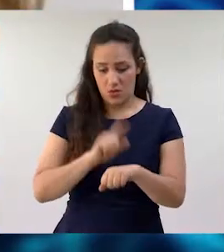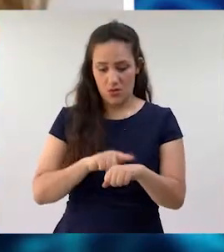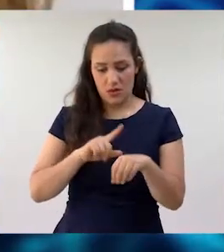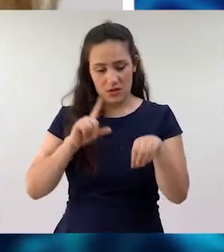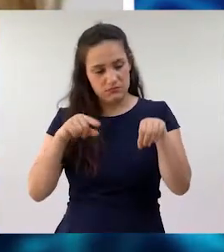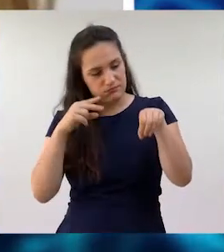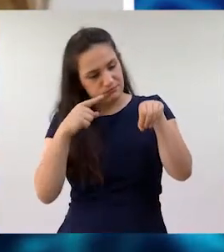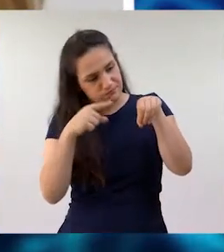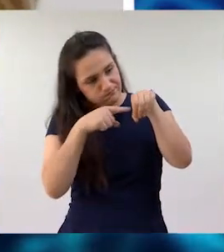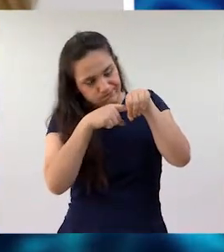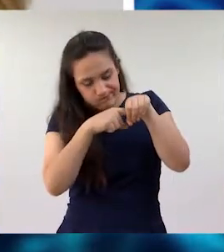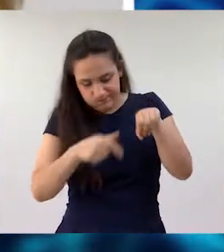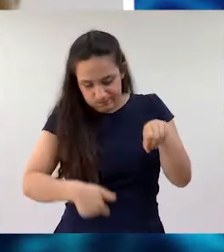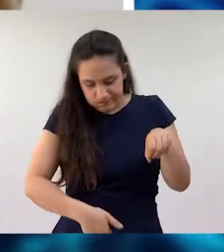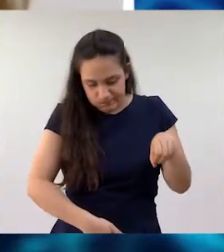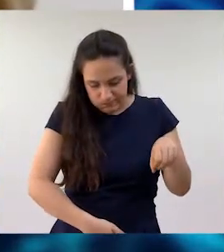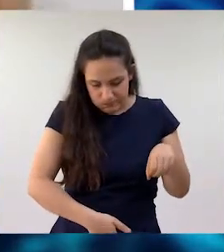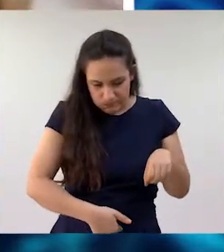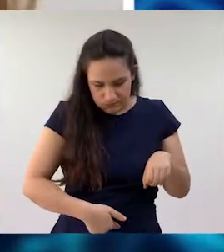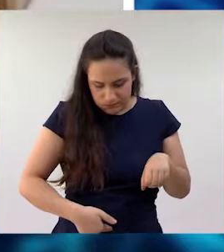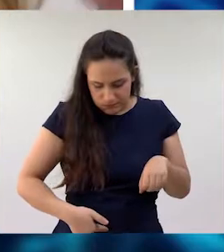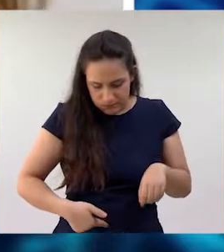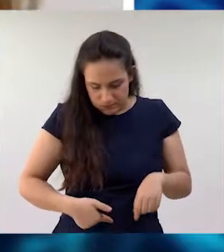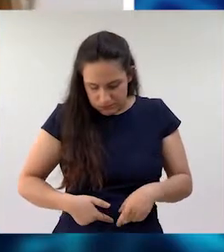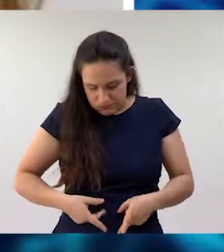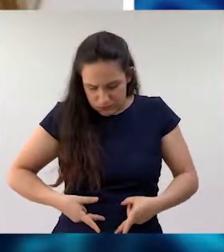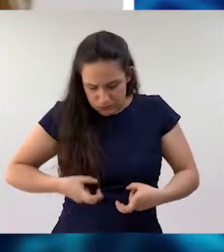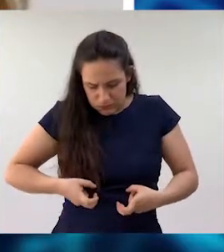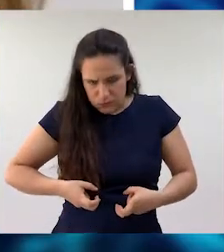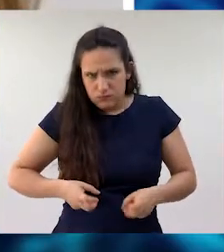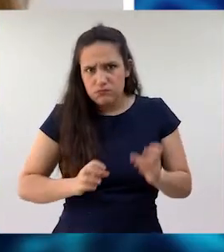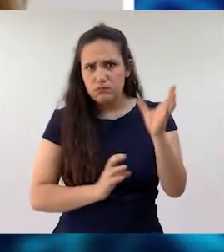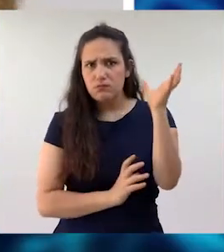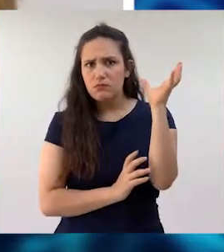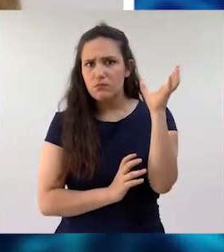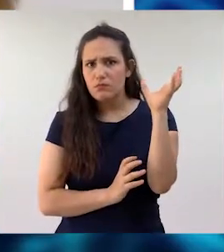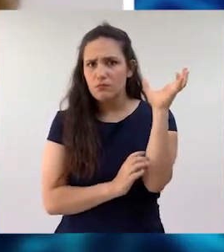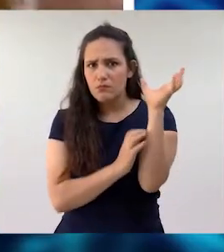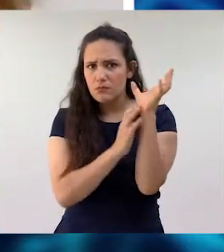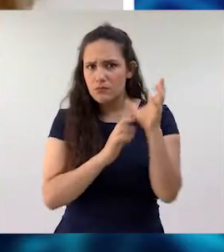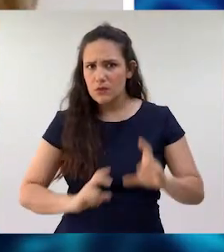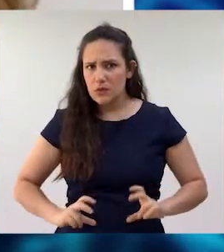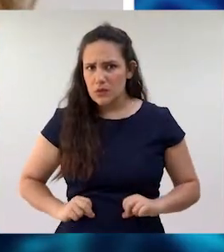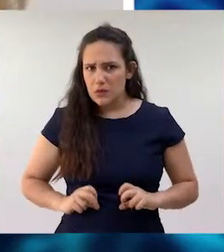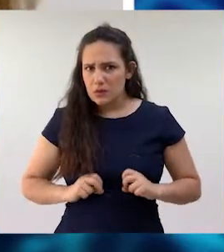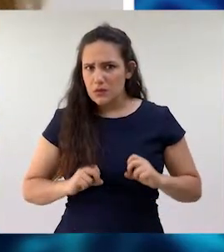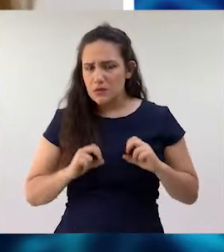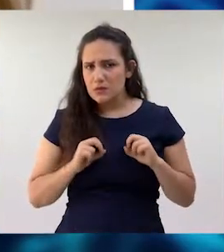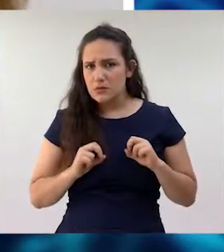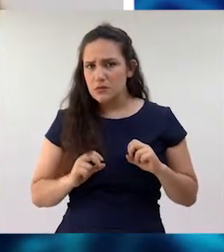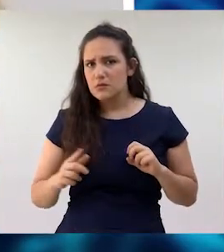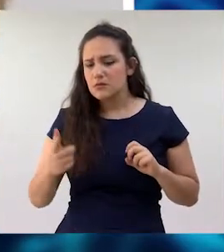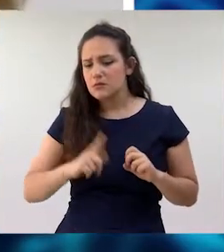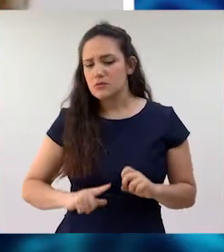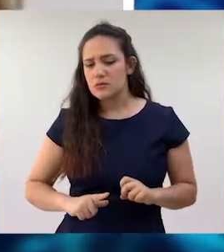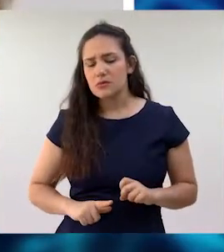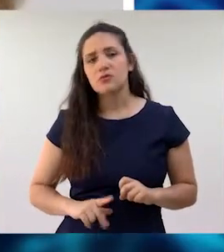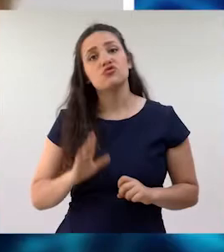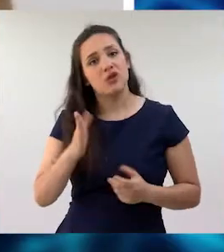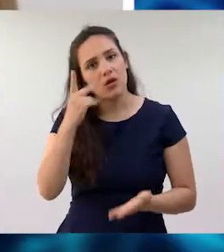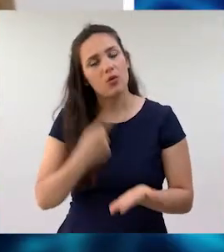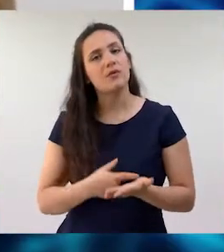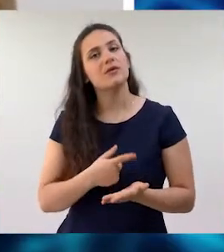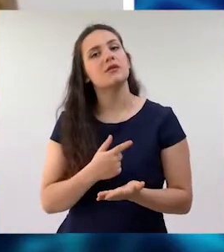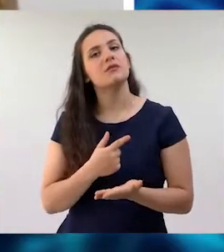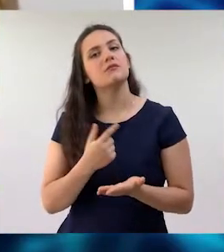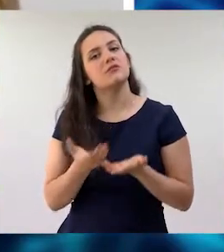vai detectar o câncer, e muitas vezes a intenção é detectar numa fase inicial ou uma alteração pré-câncer e